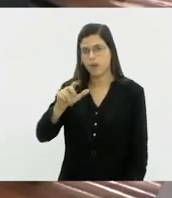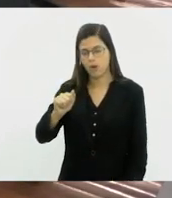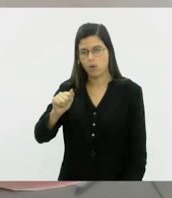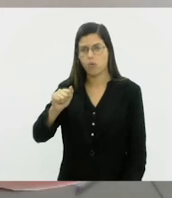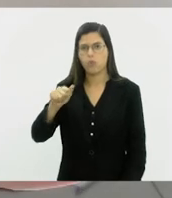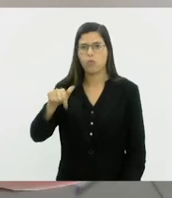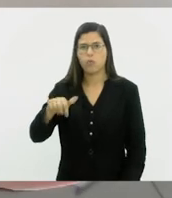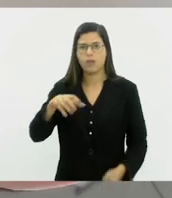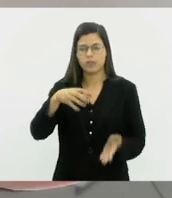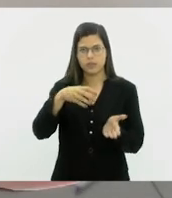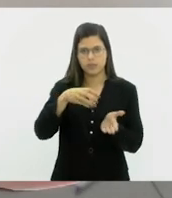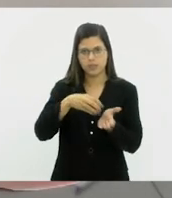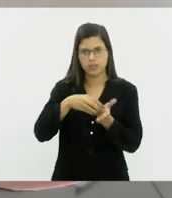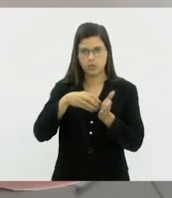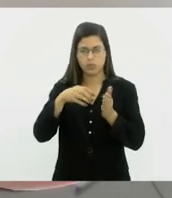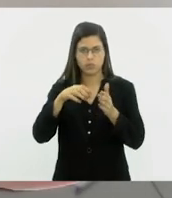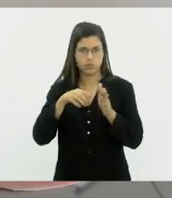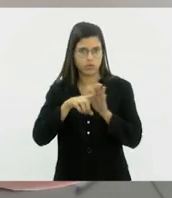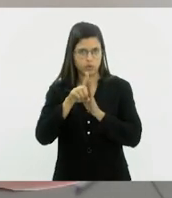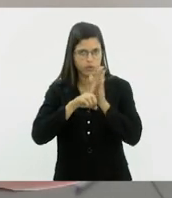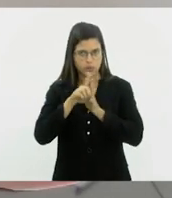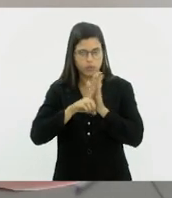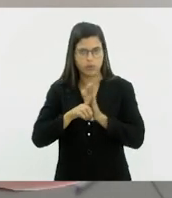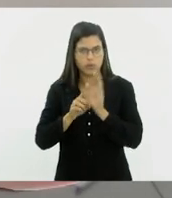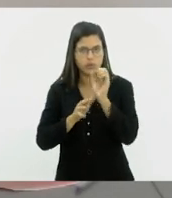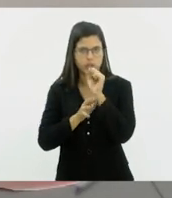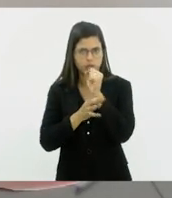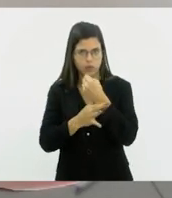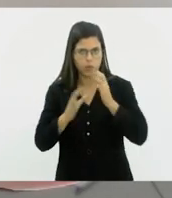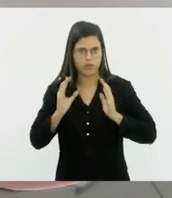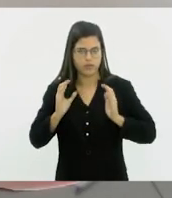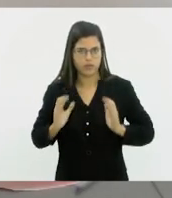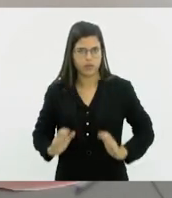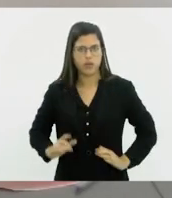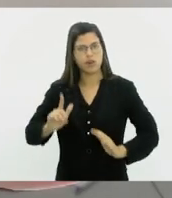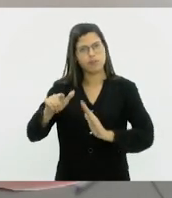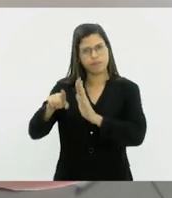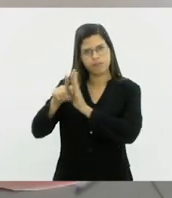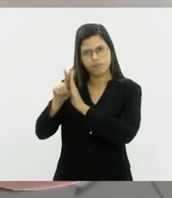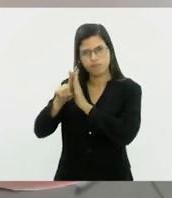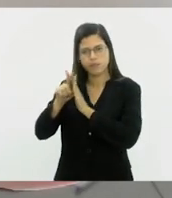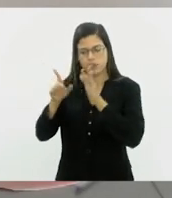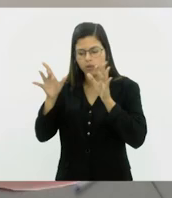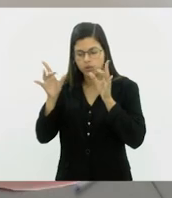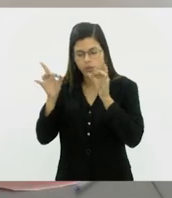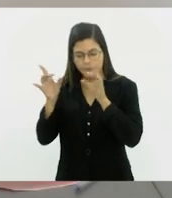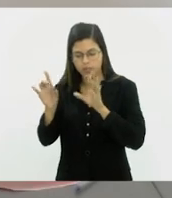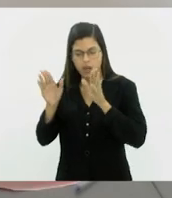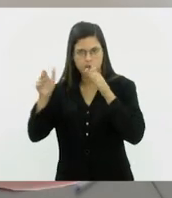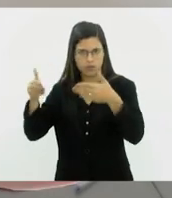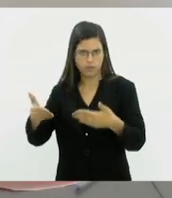Centro de Estudos de segurança e cidadania ela é pesquisadora especialista